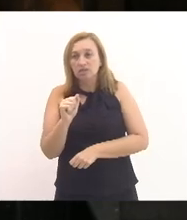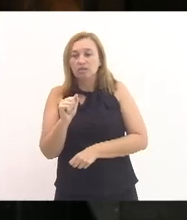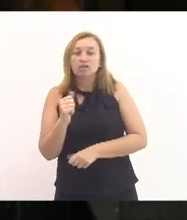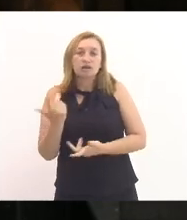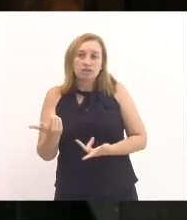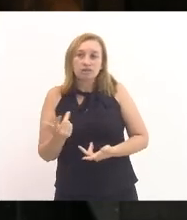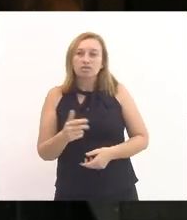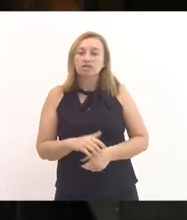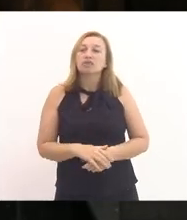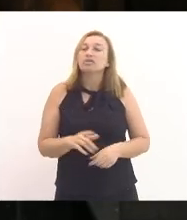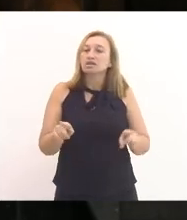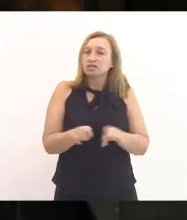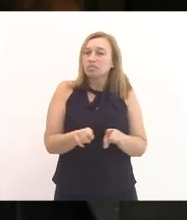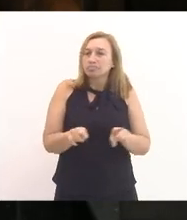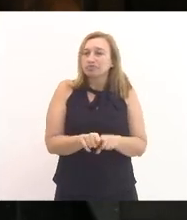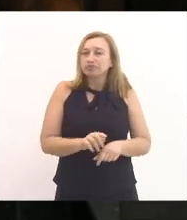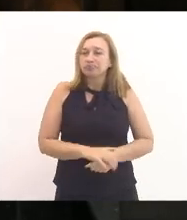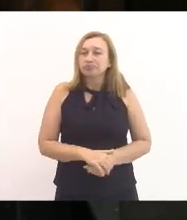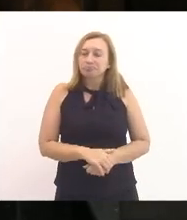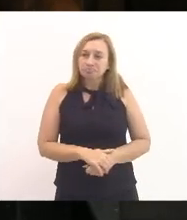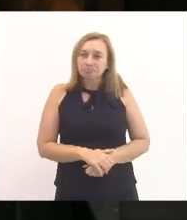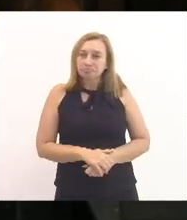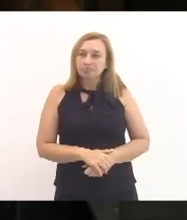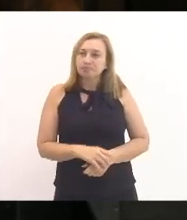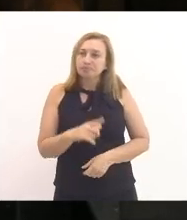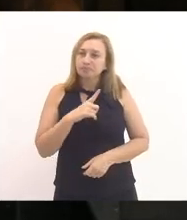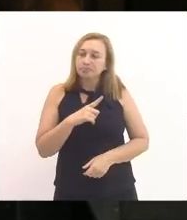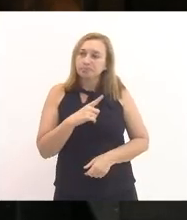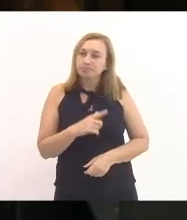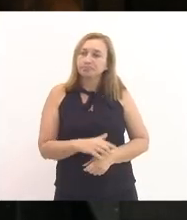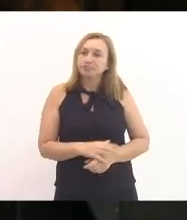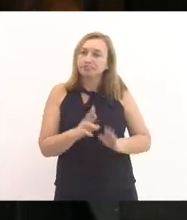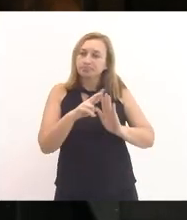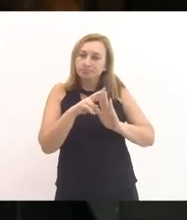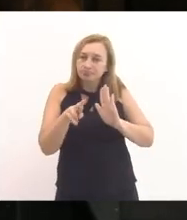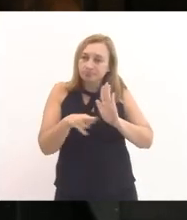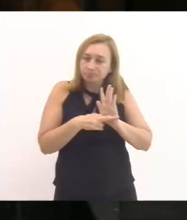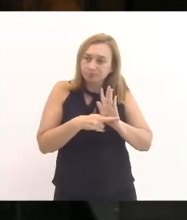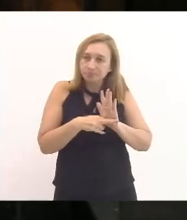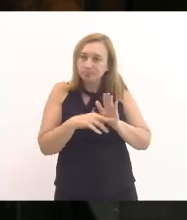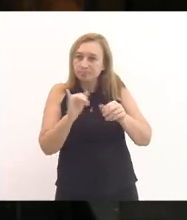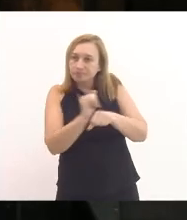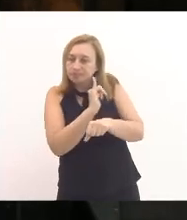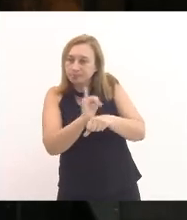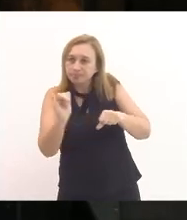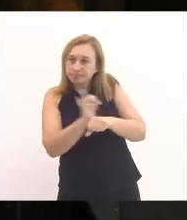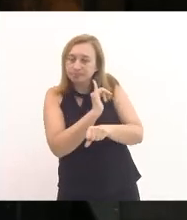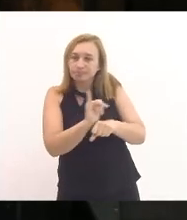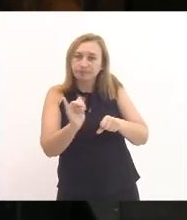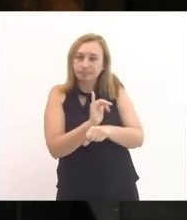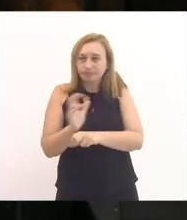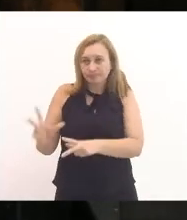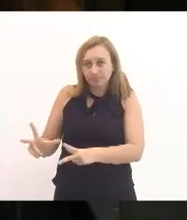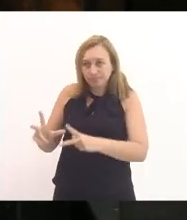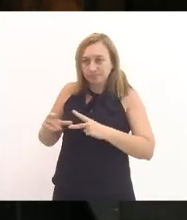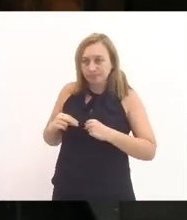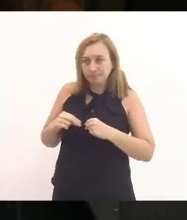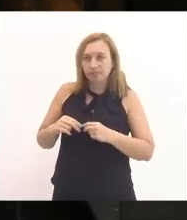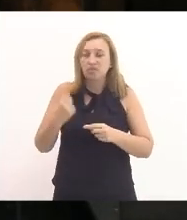dois terços e ao mesmo tempo que tracemos um mínimo de regras objetivos no merecimento